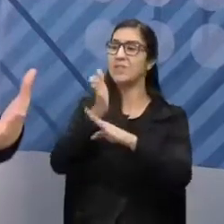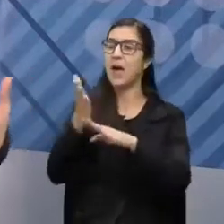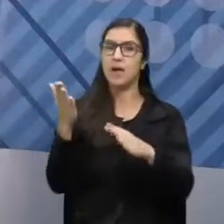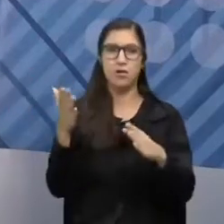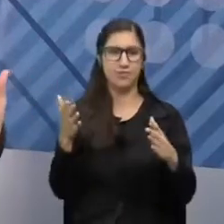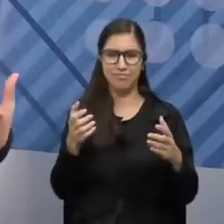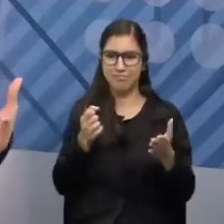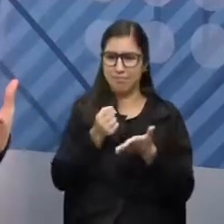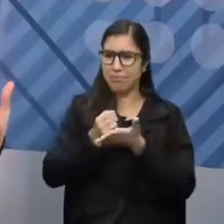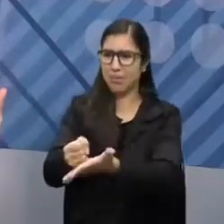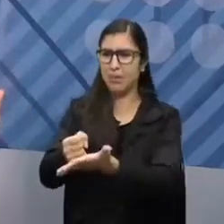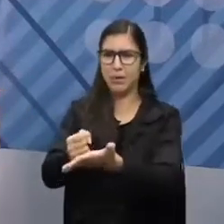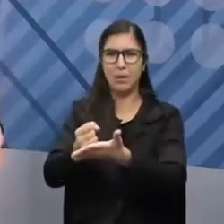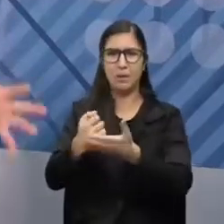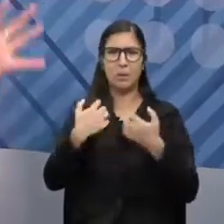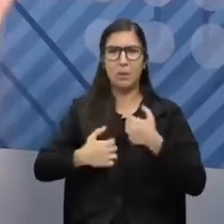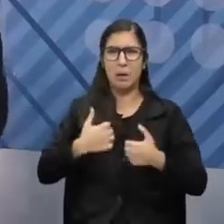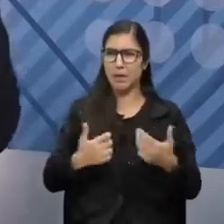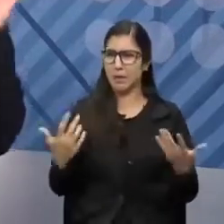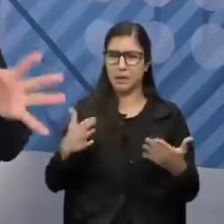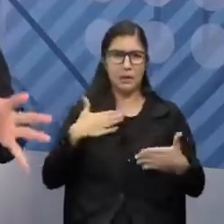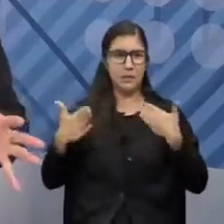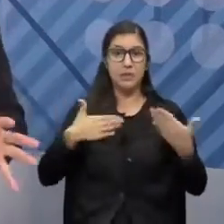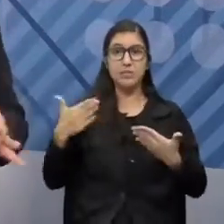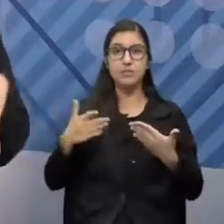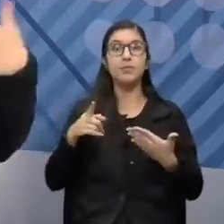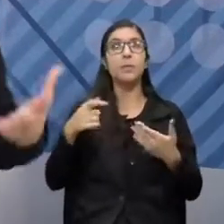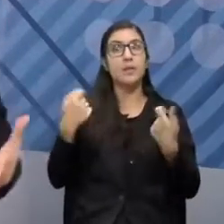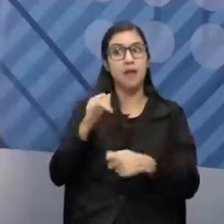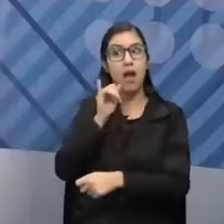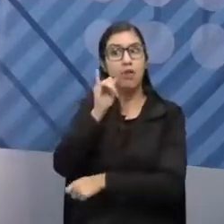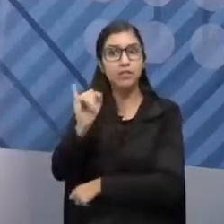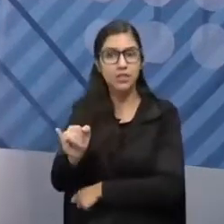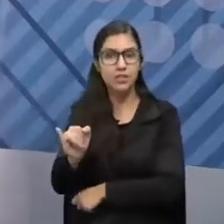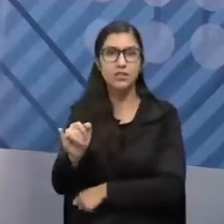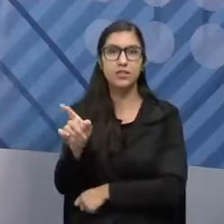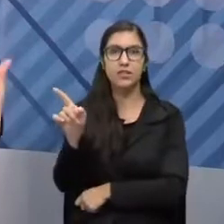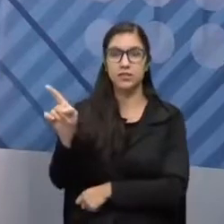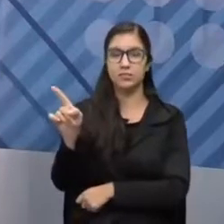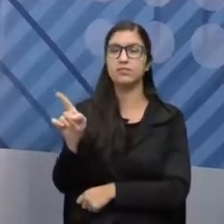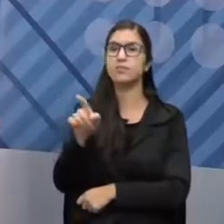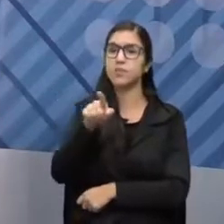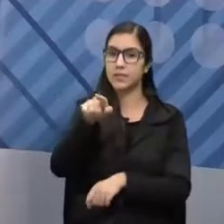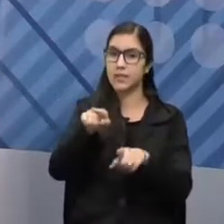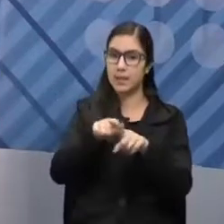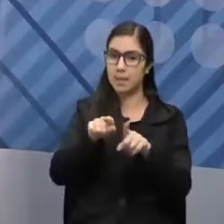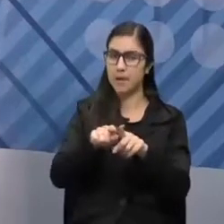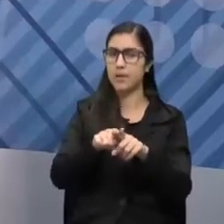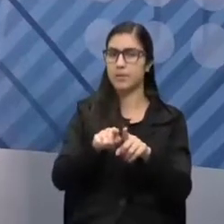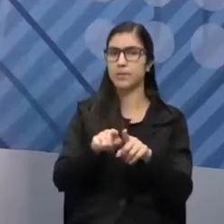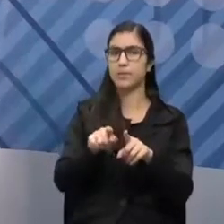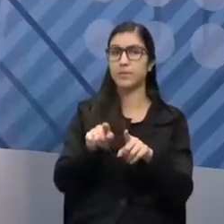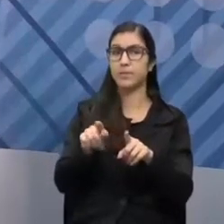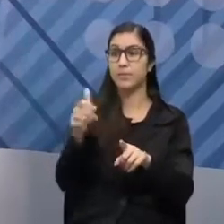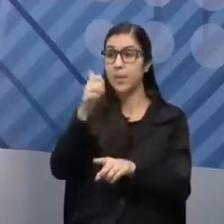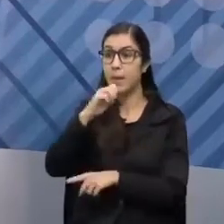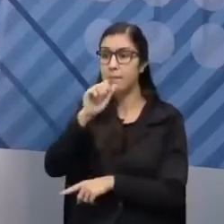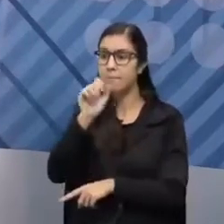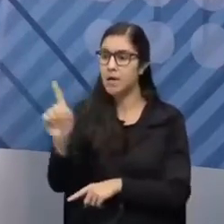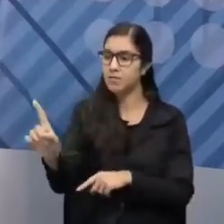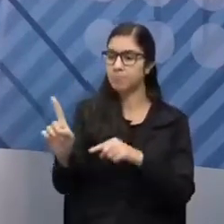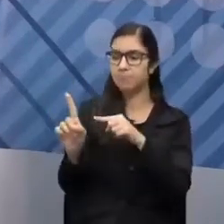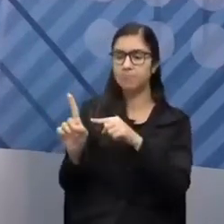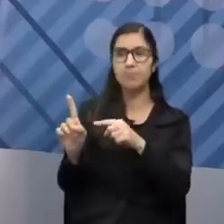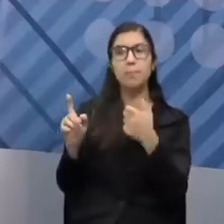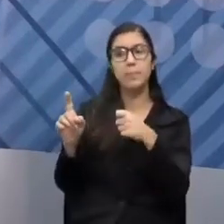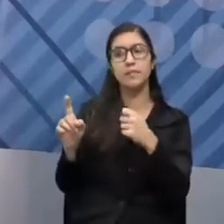a dica que nós damos para as famílias, e passem isso também para as famílias que vocês um dia possam trabalhar. A mãe, o mediador